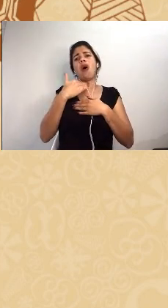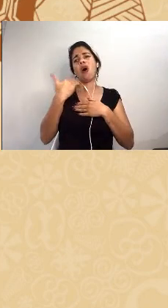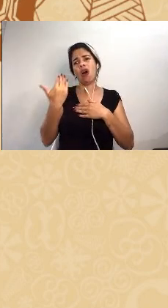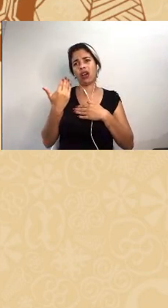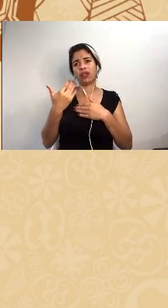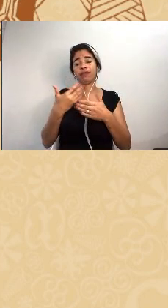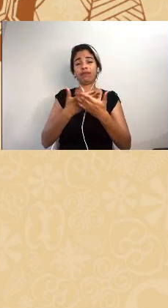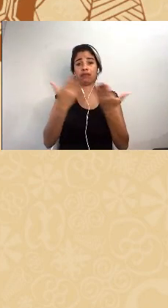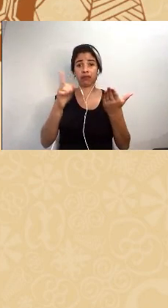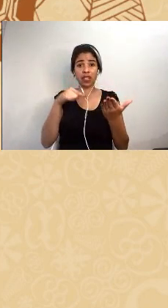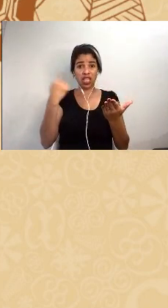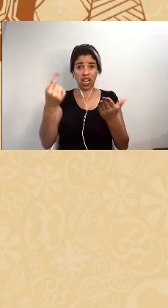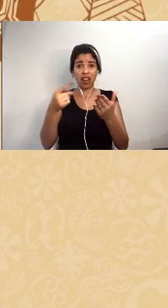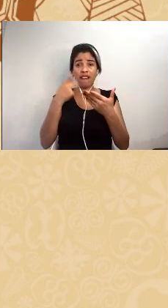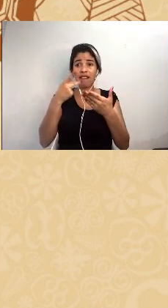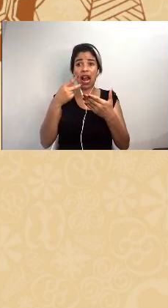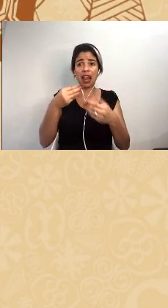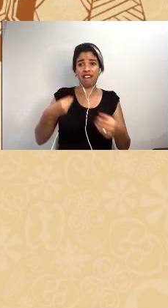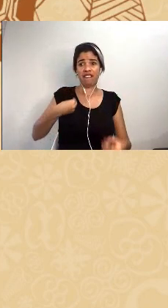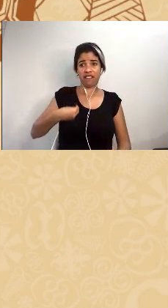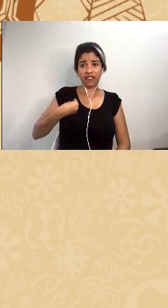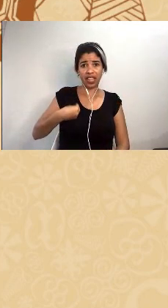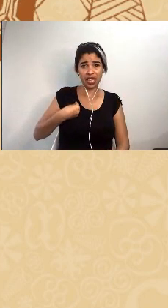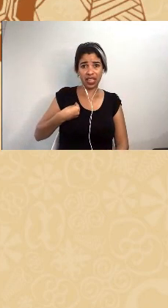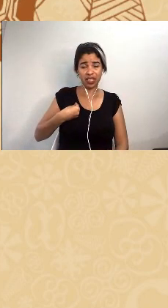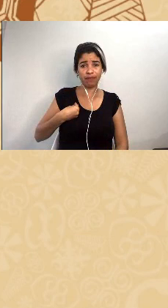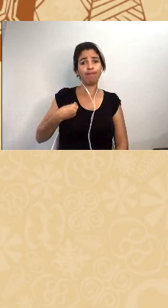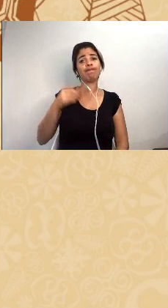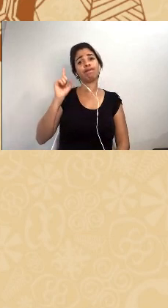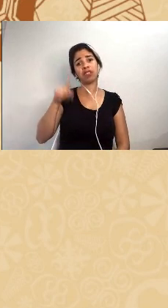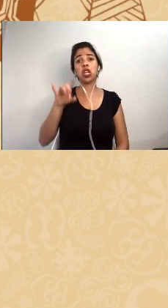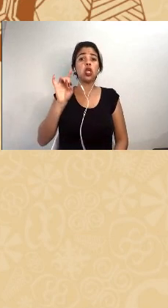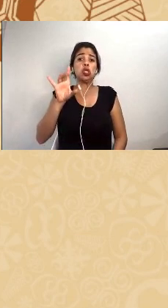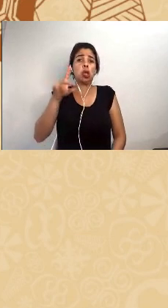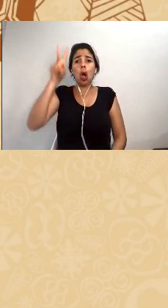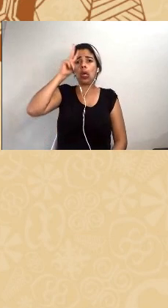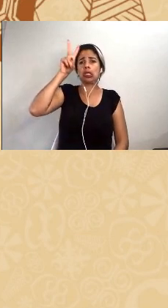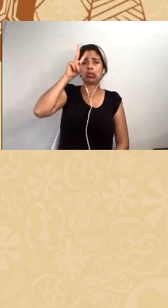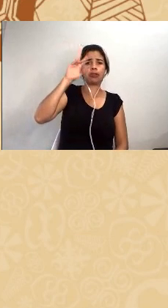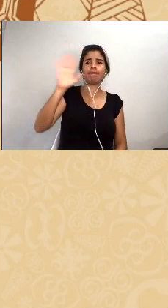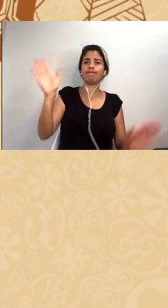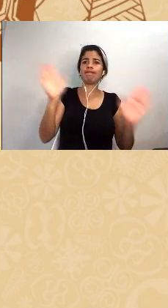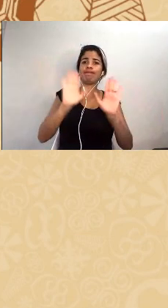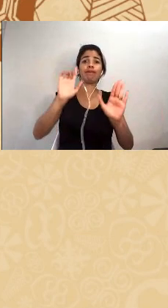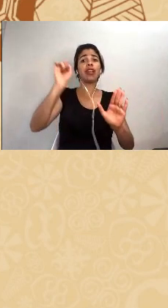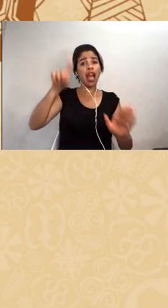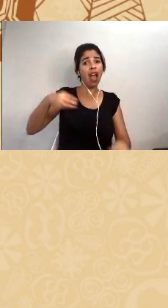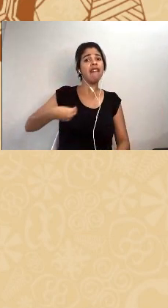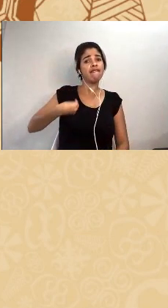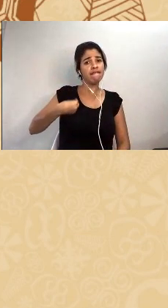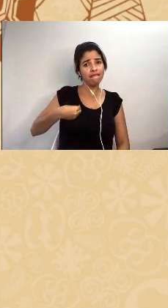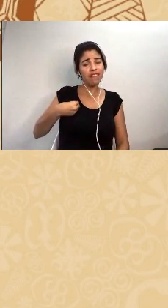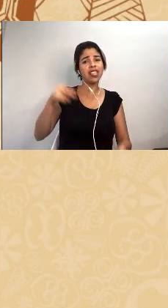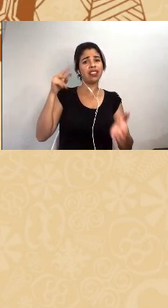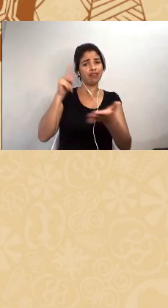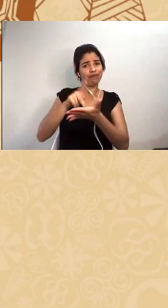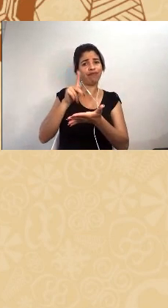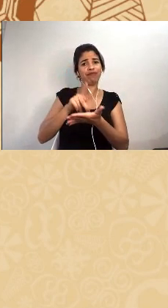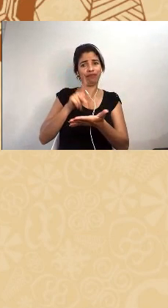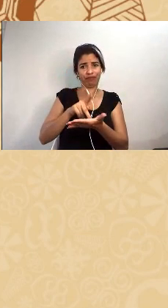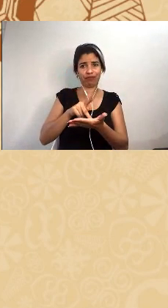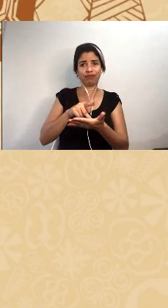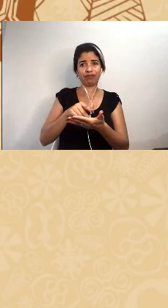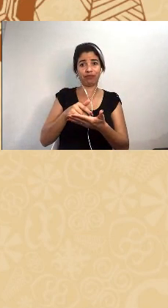falando aqui de vida, a gente não está falando de uma narrativa. E é isso que eu quero trazer aqui, né? Sobretudo